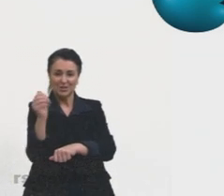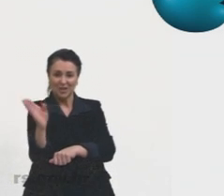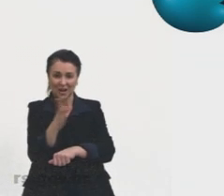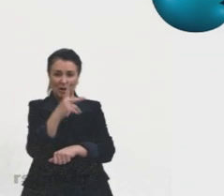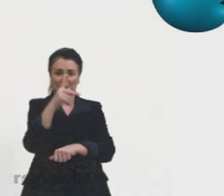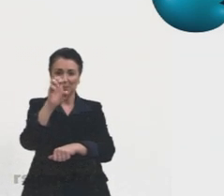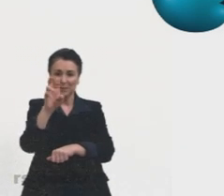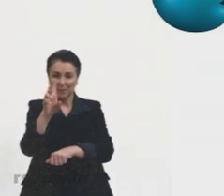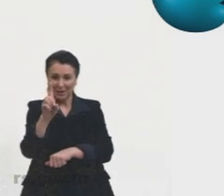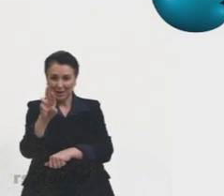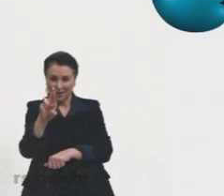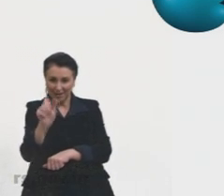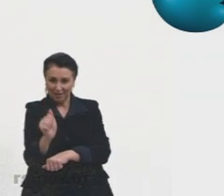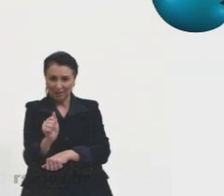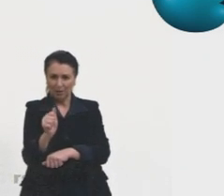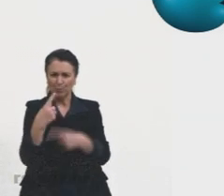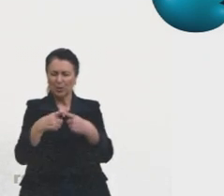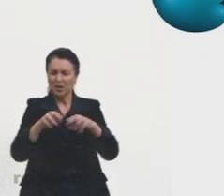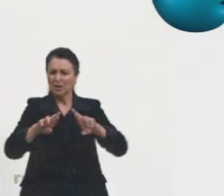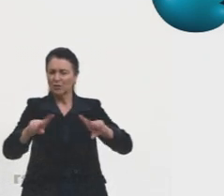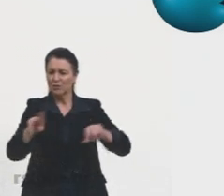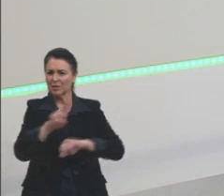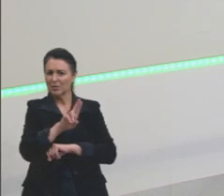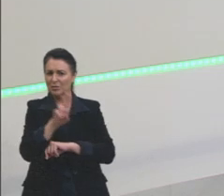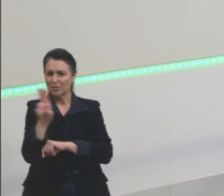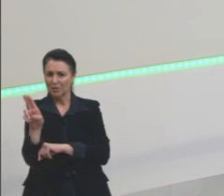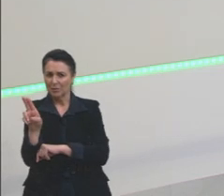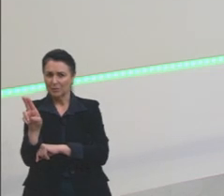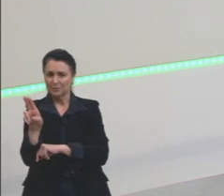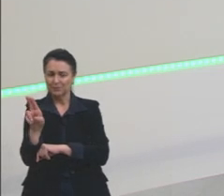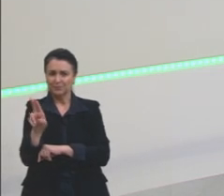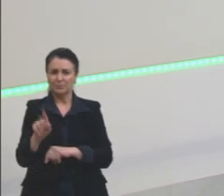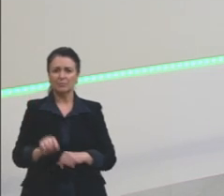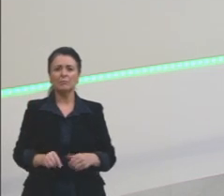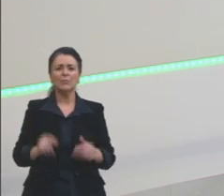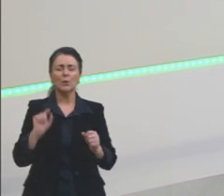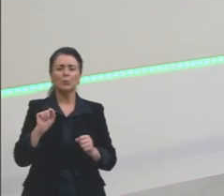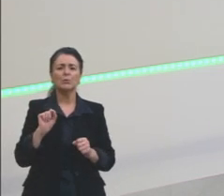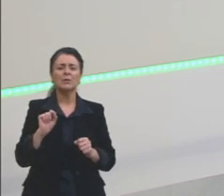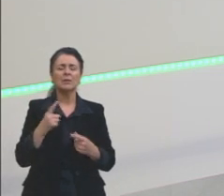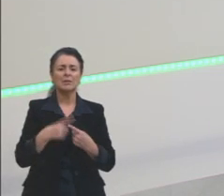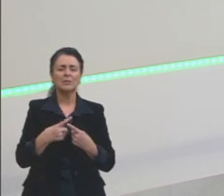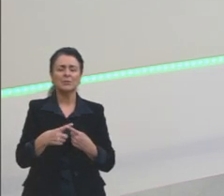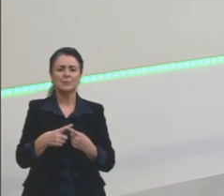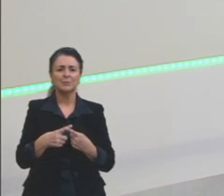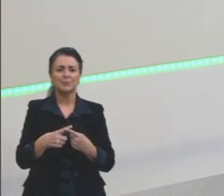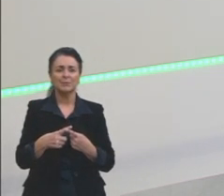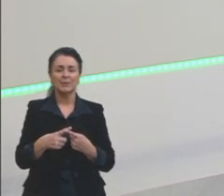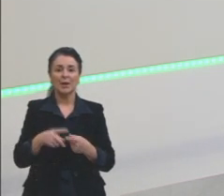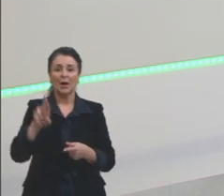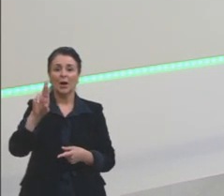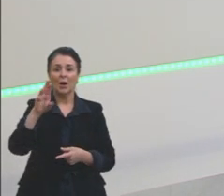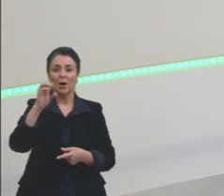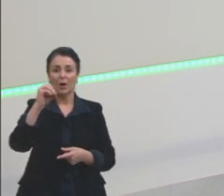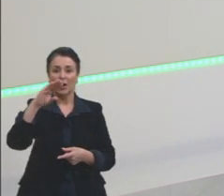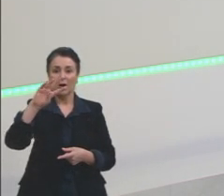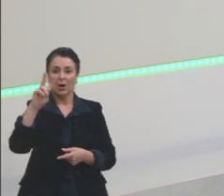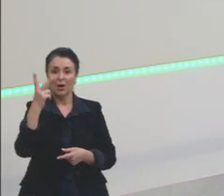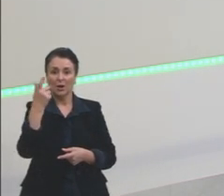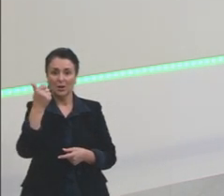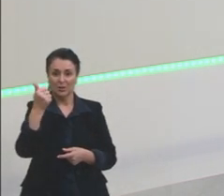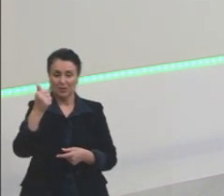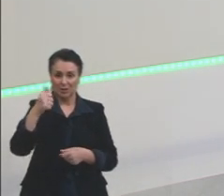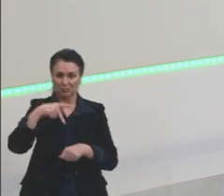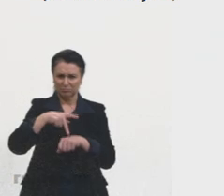Rochedo aqui de rochas né certo e aí eu trago o mesmo tá mas você aí qualquer diferença agora nós vamos ver Rocha tá a gurizada